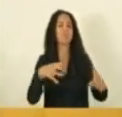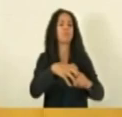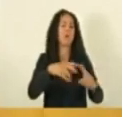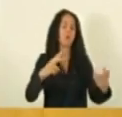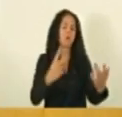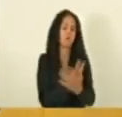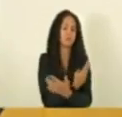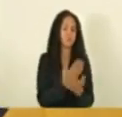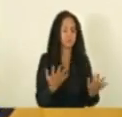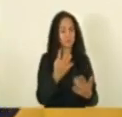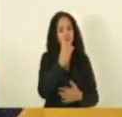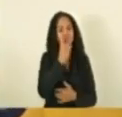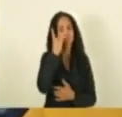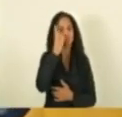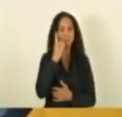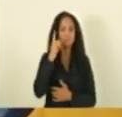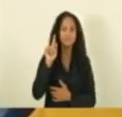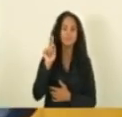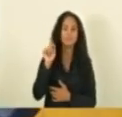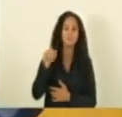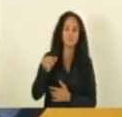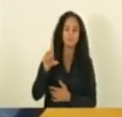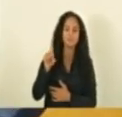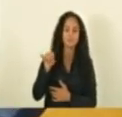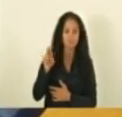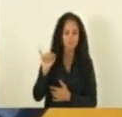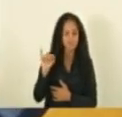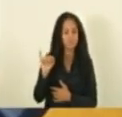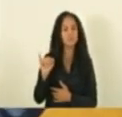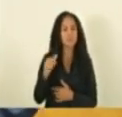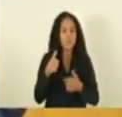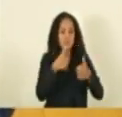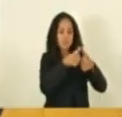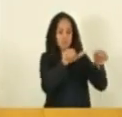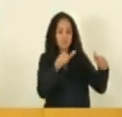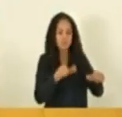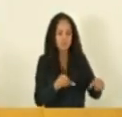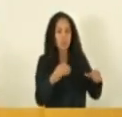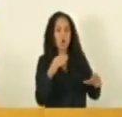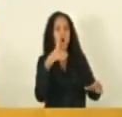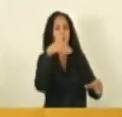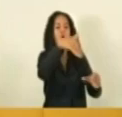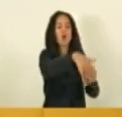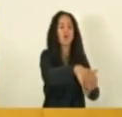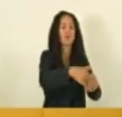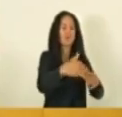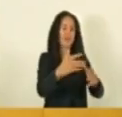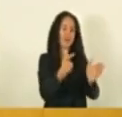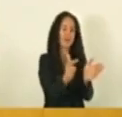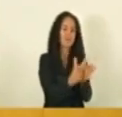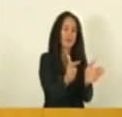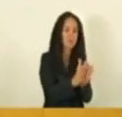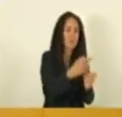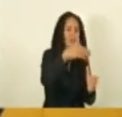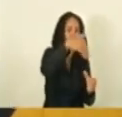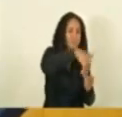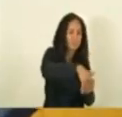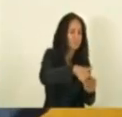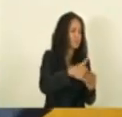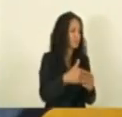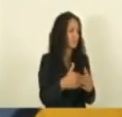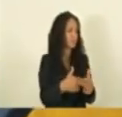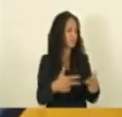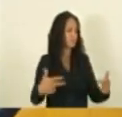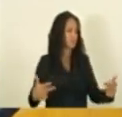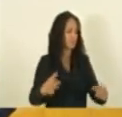deputado Fabrício Gandini muito atentamente proíbe essa fixação de cartazes, panfletos, todo tipo de